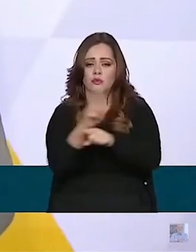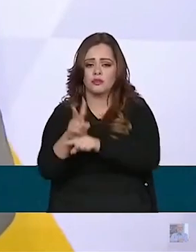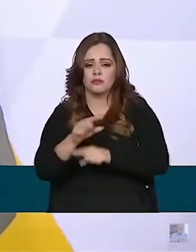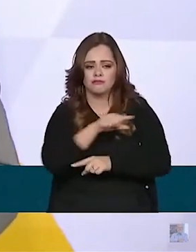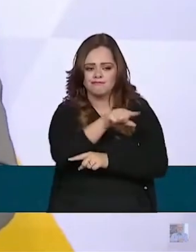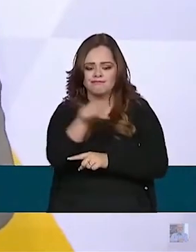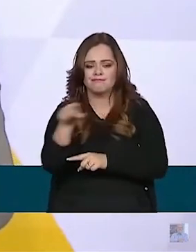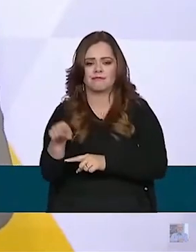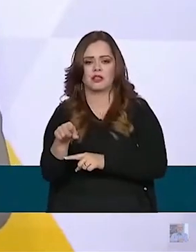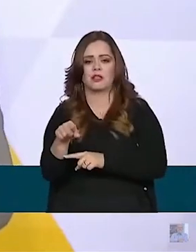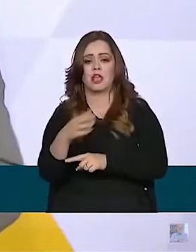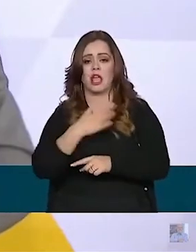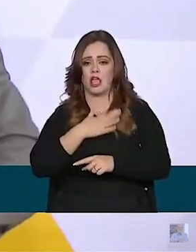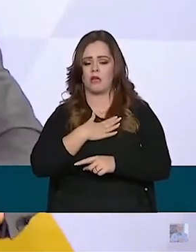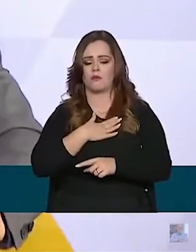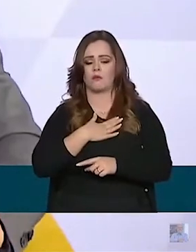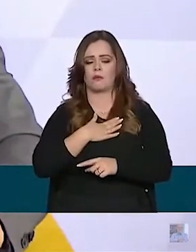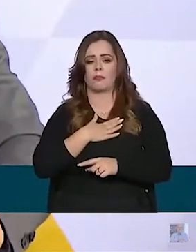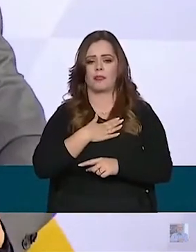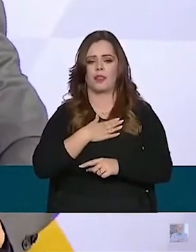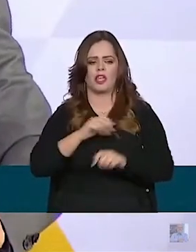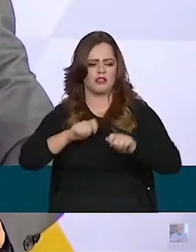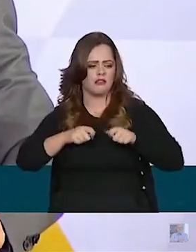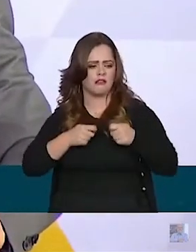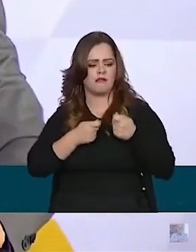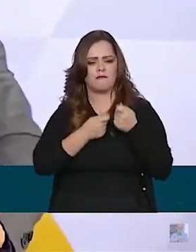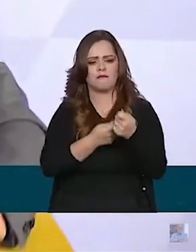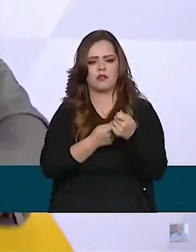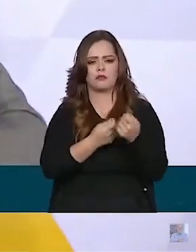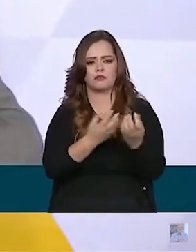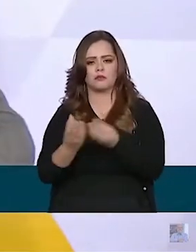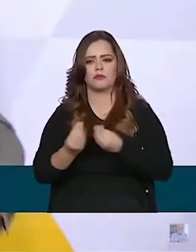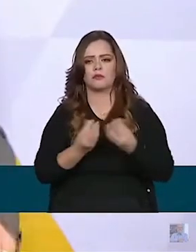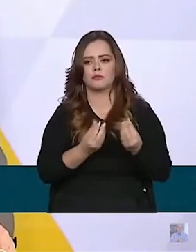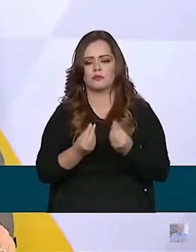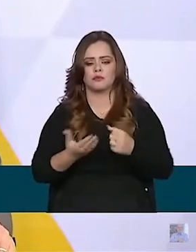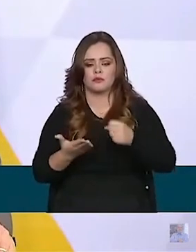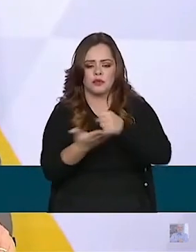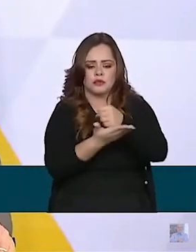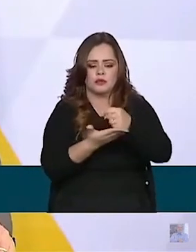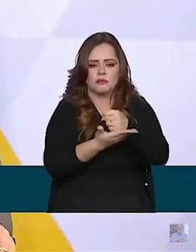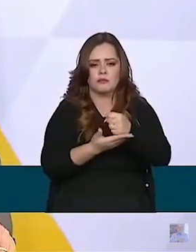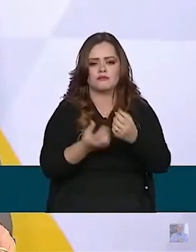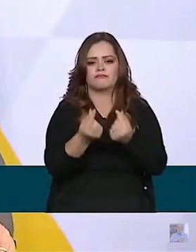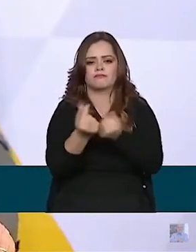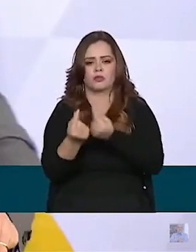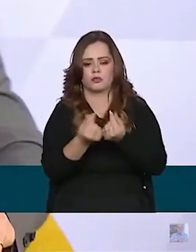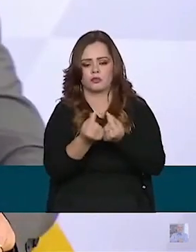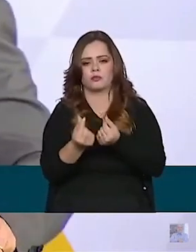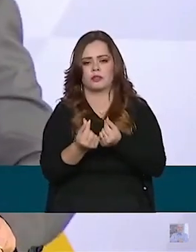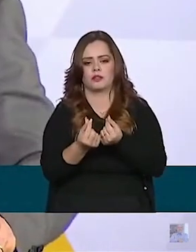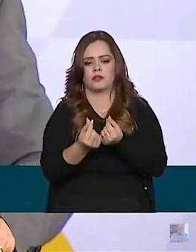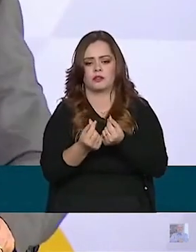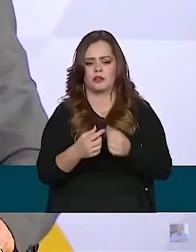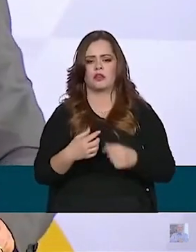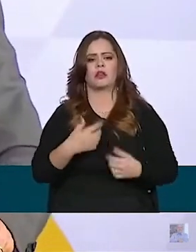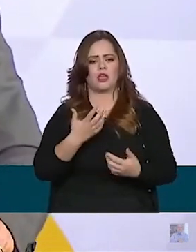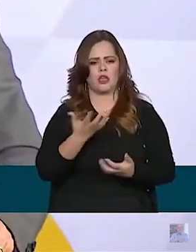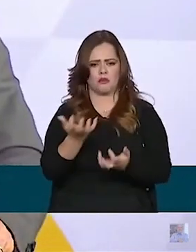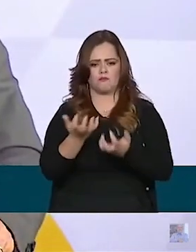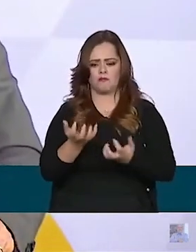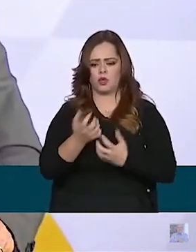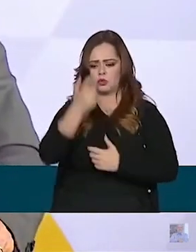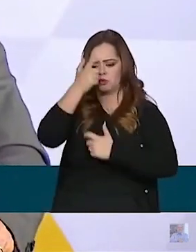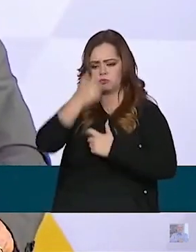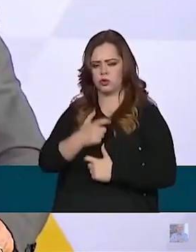ele. Eu sou uma pessoa que defendo muito a estabilidade econômica. Eu quero seriedade